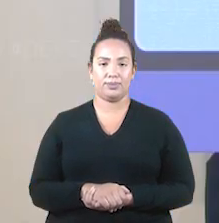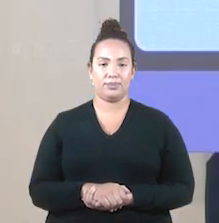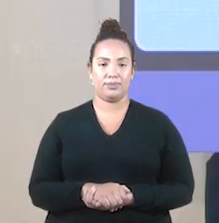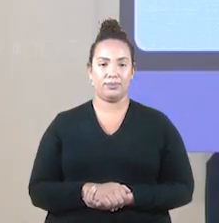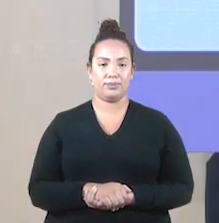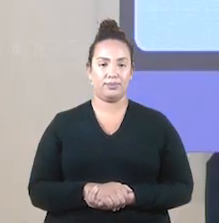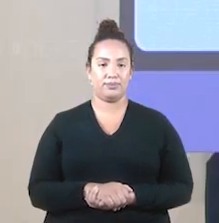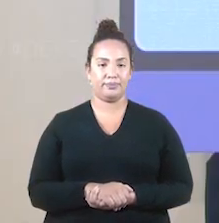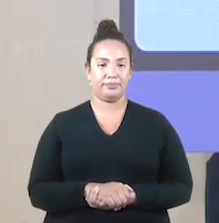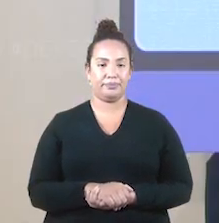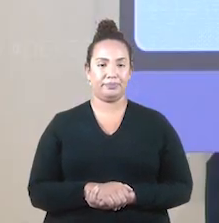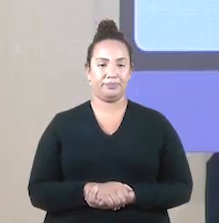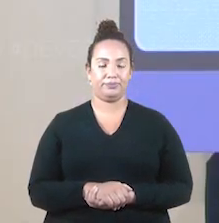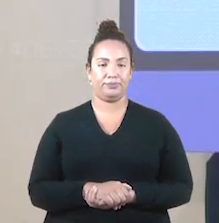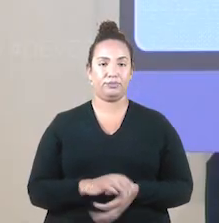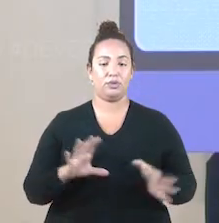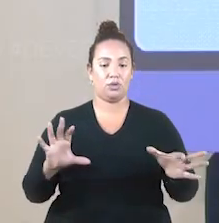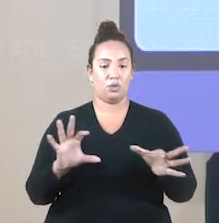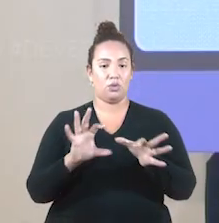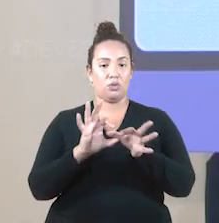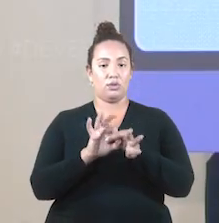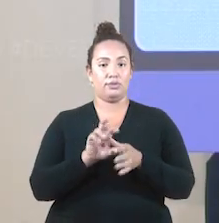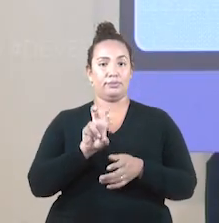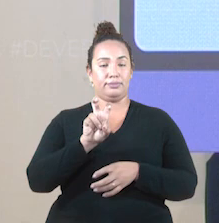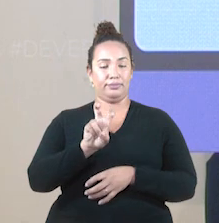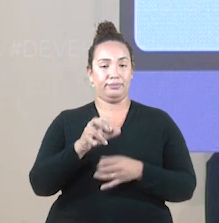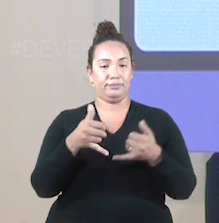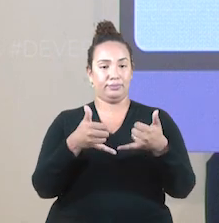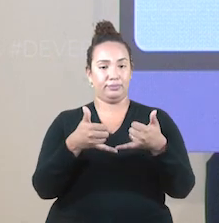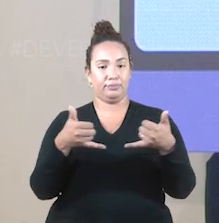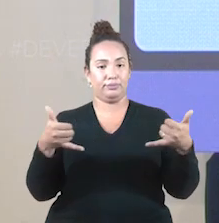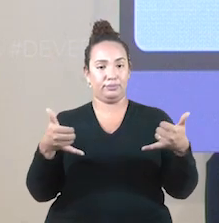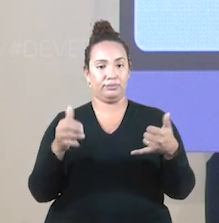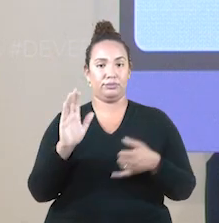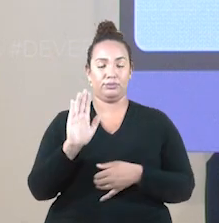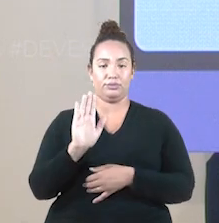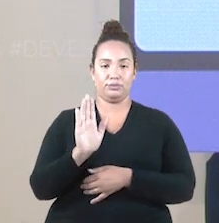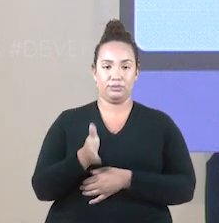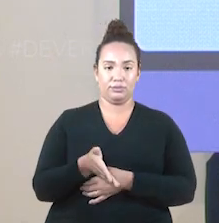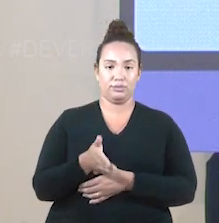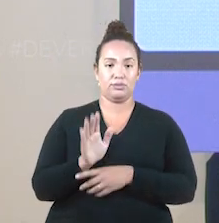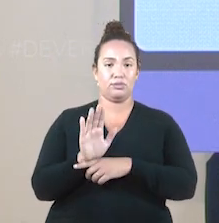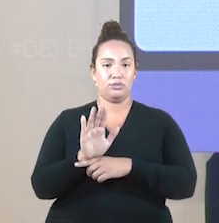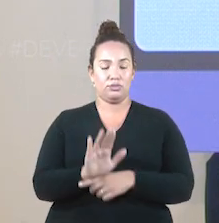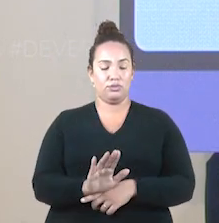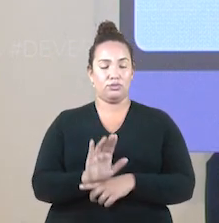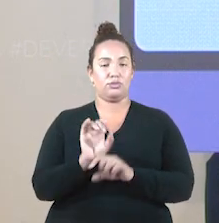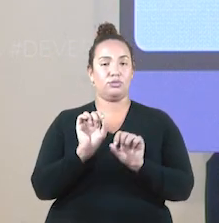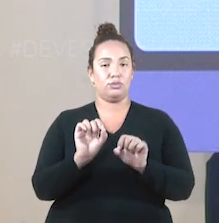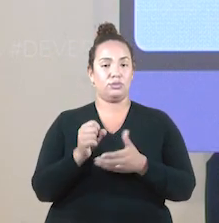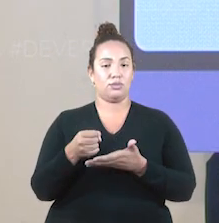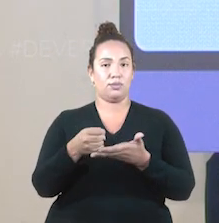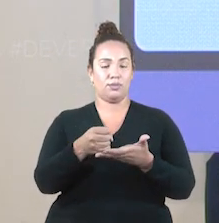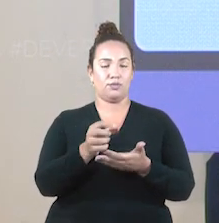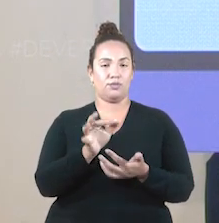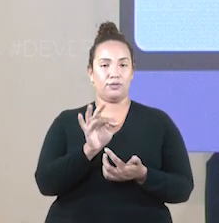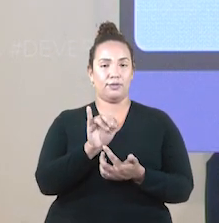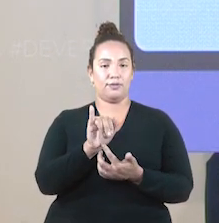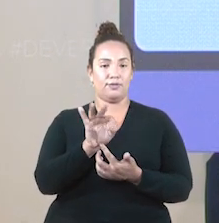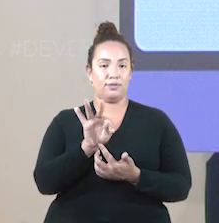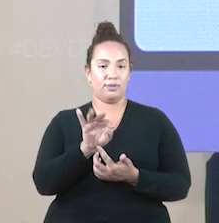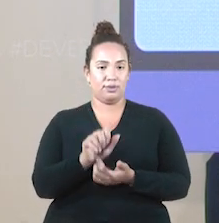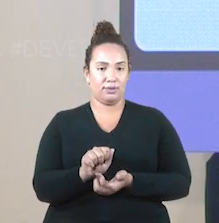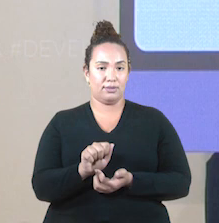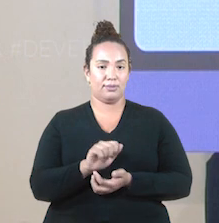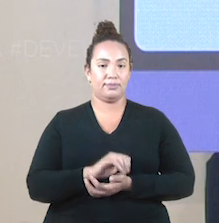Então, aqui nós unimos 5 pedaços de barbante com o auxílio de uma fita.